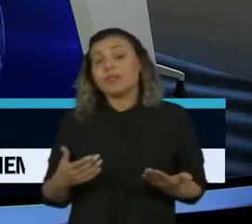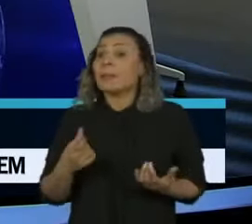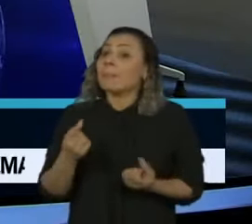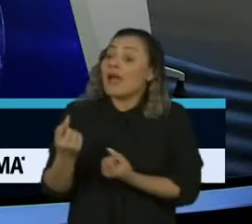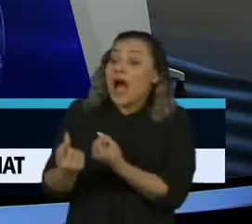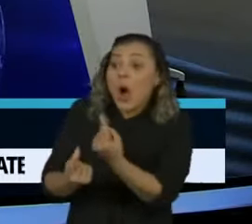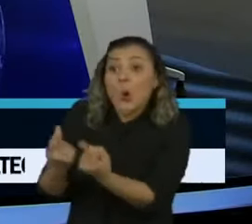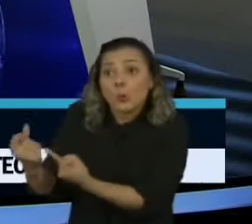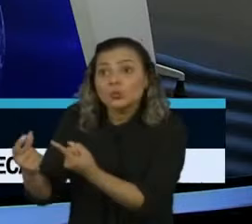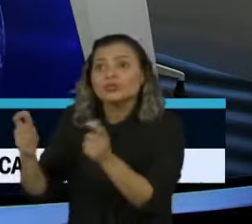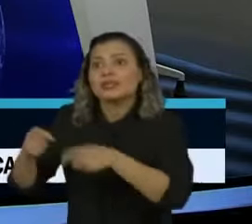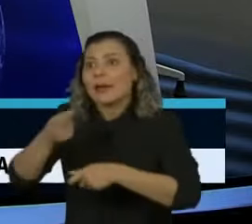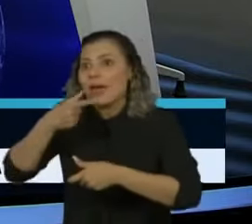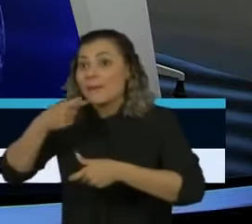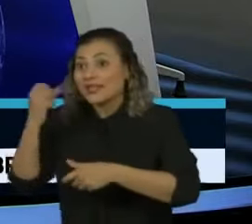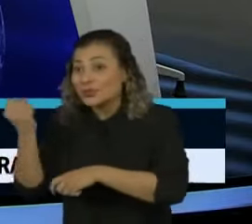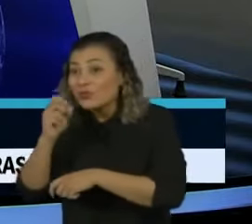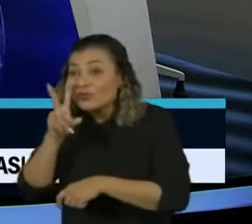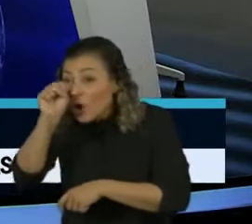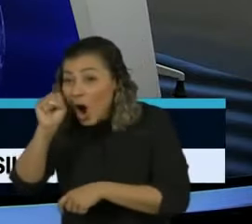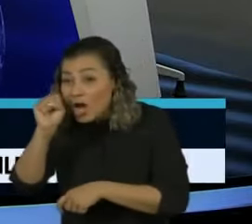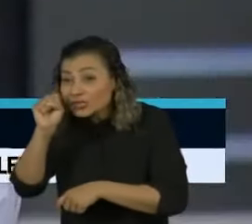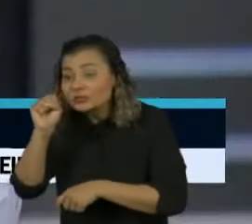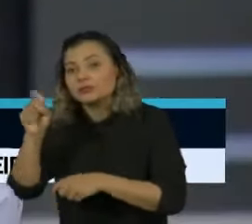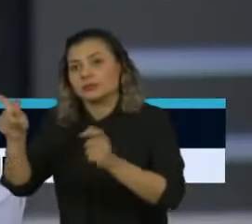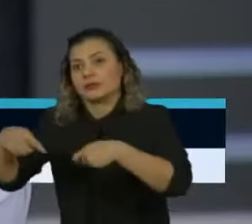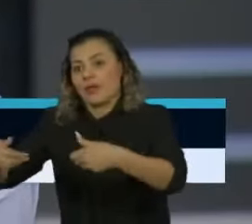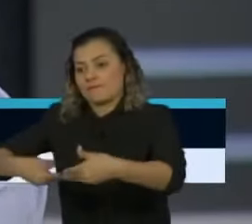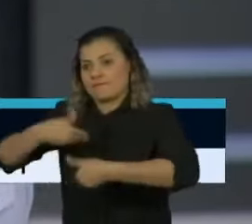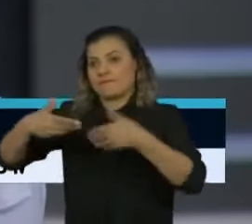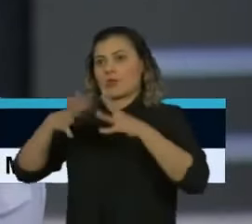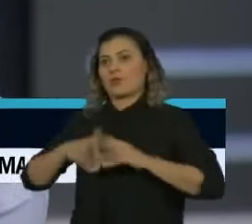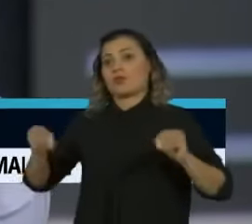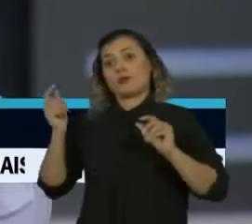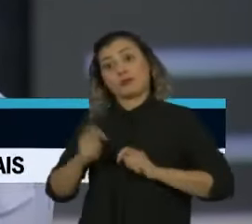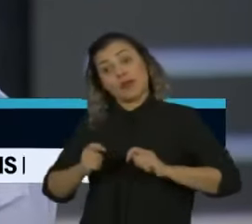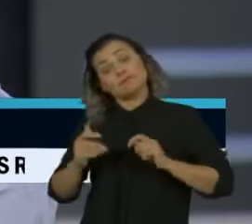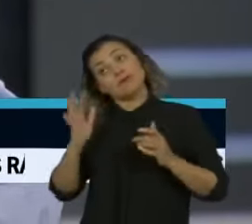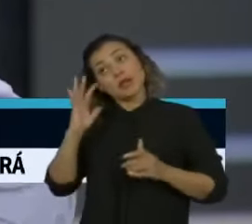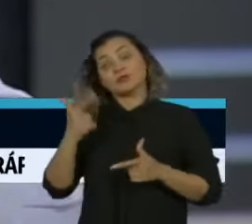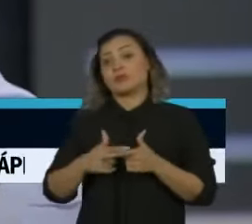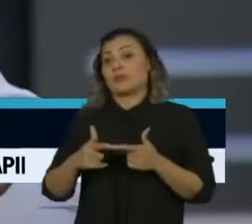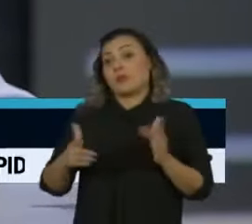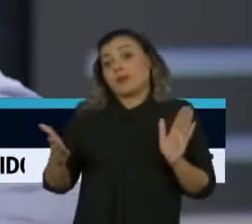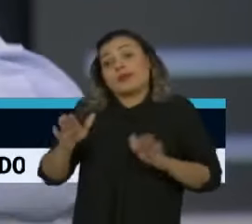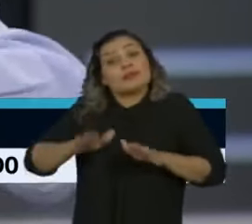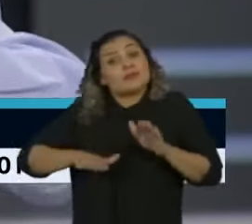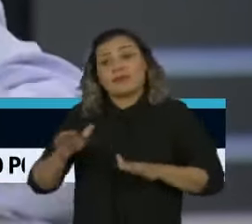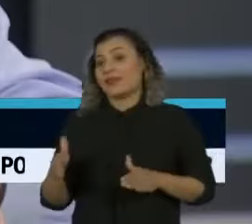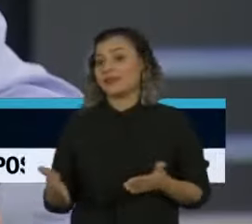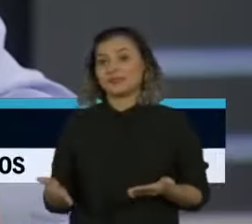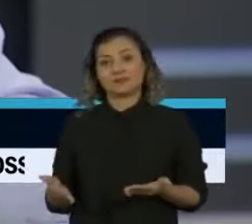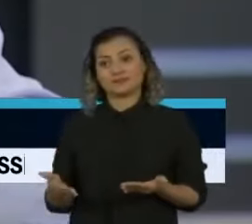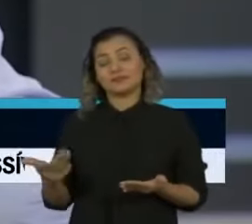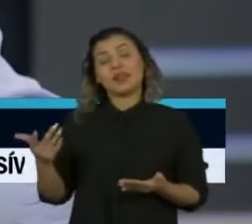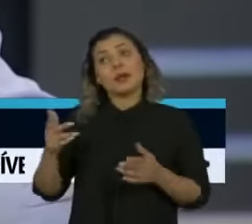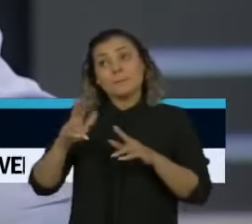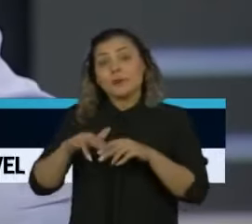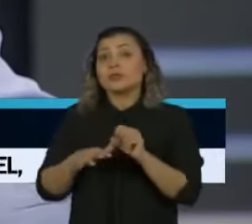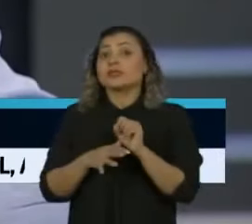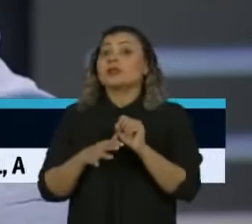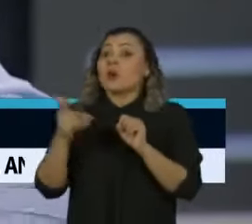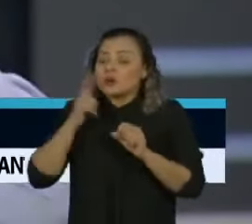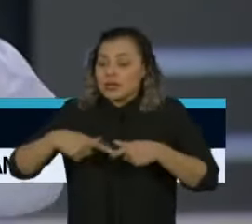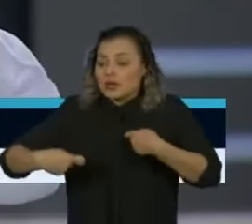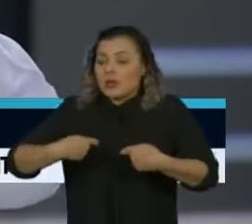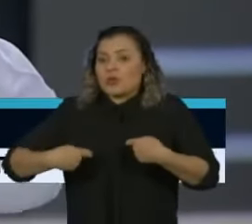determinada circunstância, o que tem que fazer é entrar com o corticosteroide. E ele resolveu o problema. Ele segura o